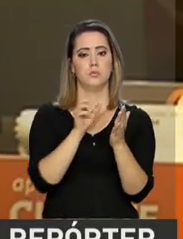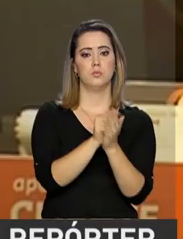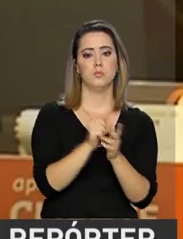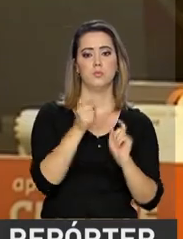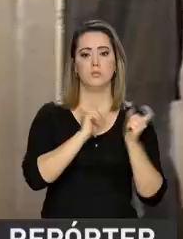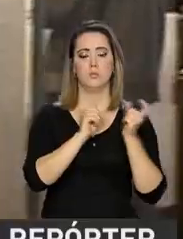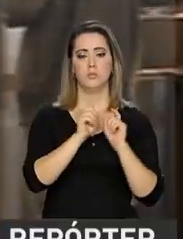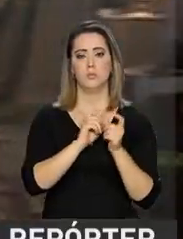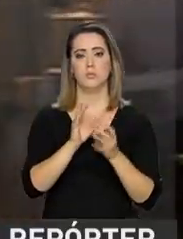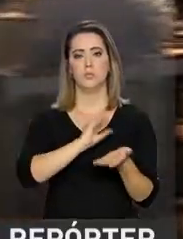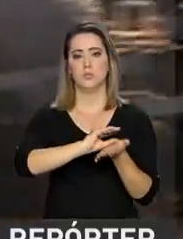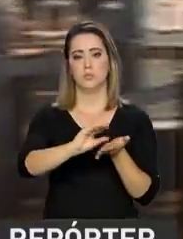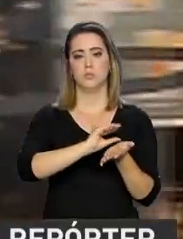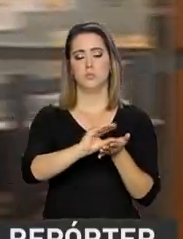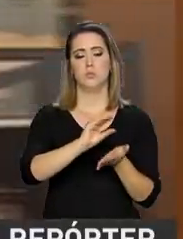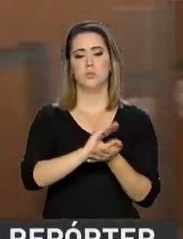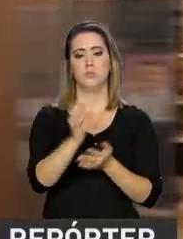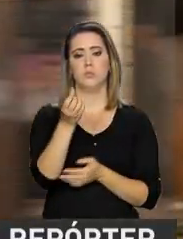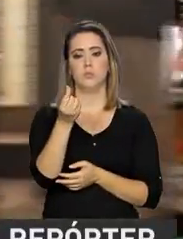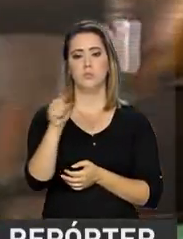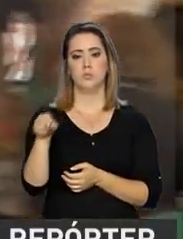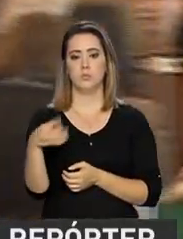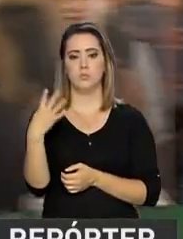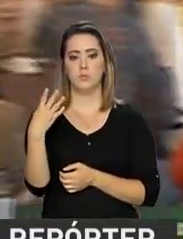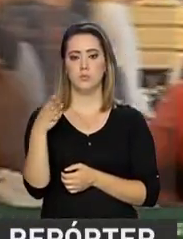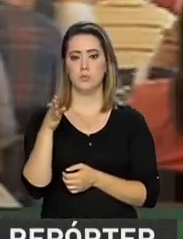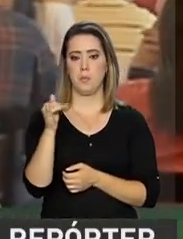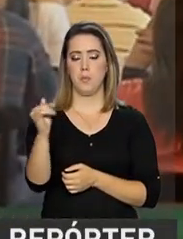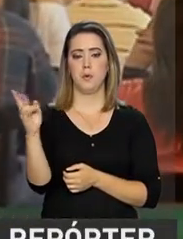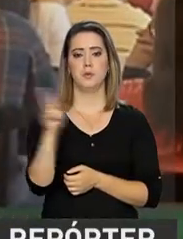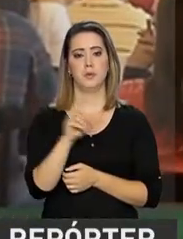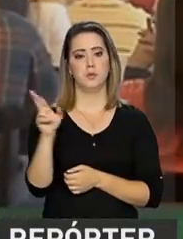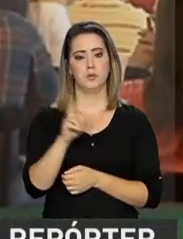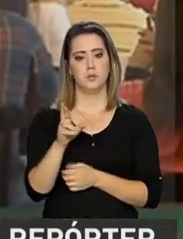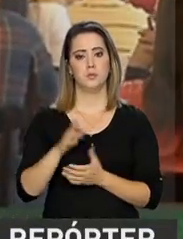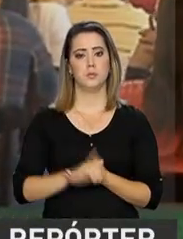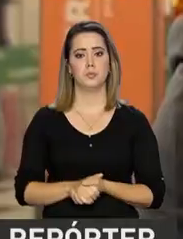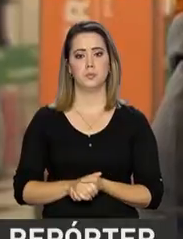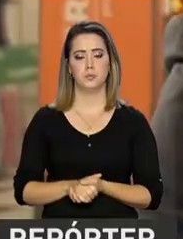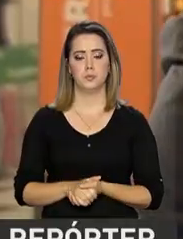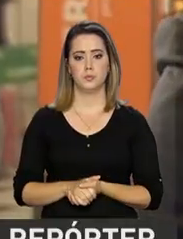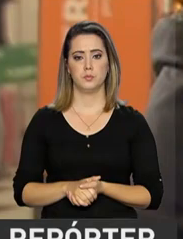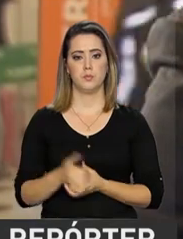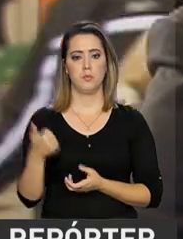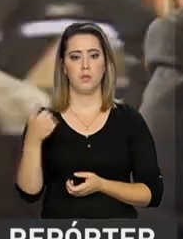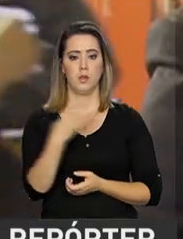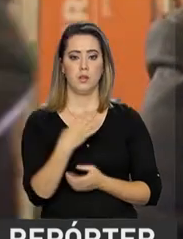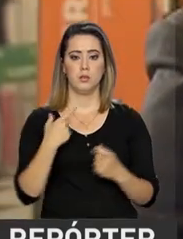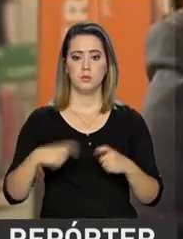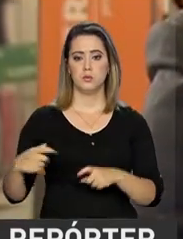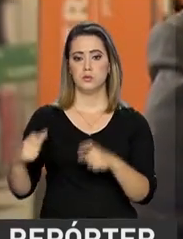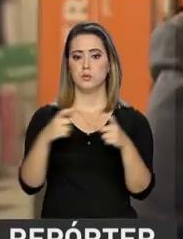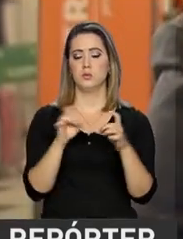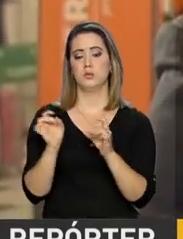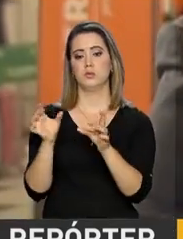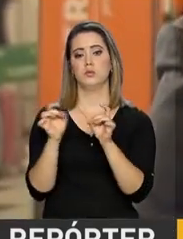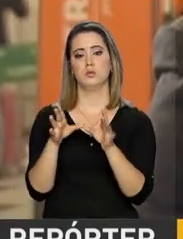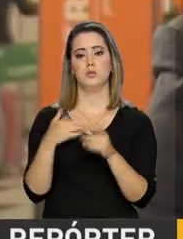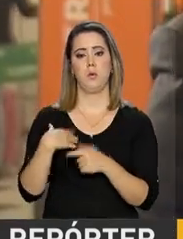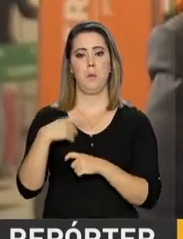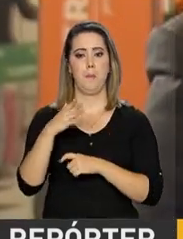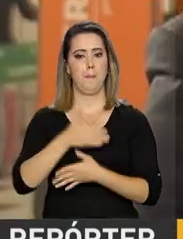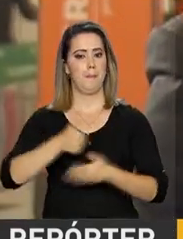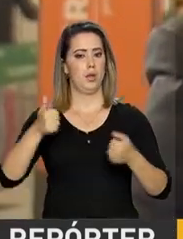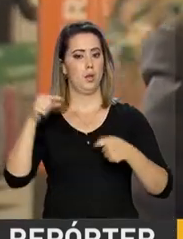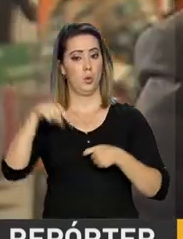e vistam cerca de 6,4 bilhões de reais nos aeroportos 14 aeroportos que vão a leilão o mais atrativo